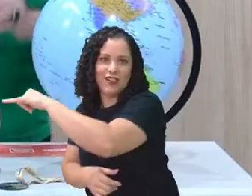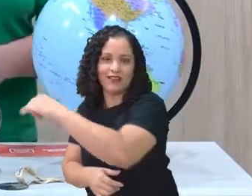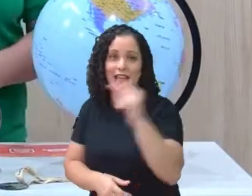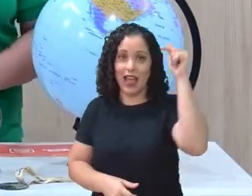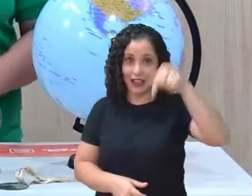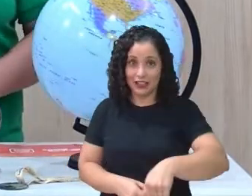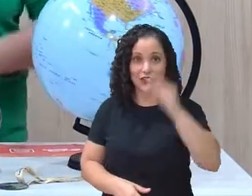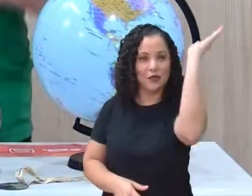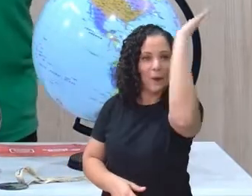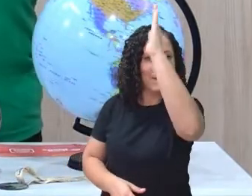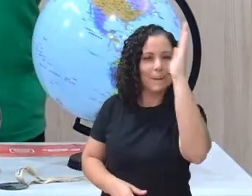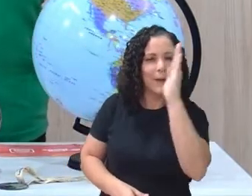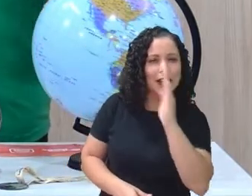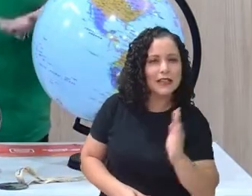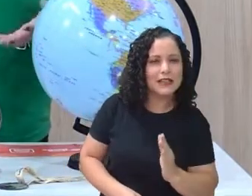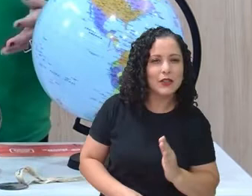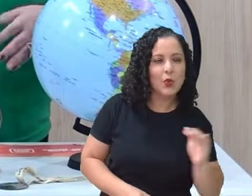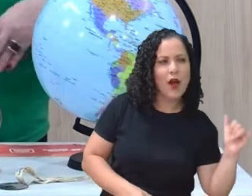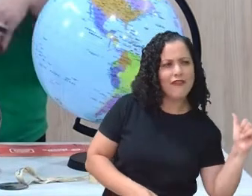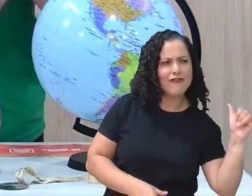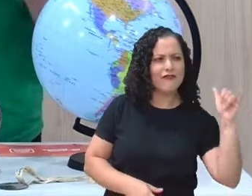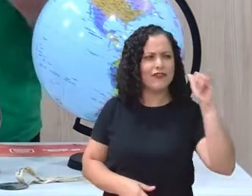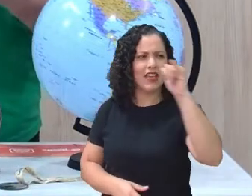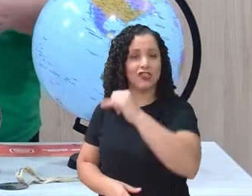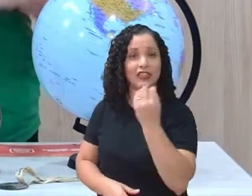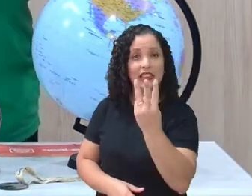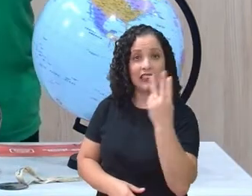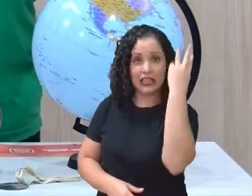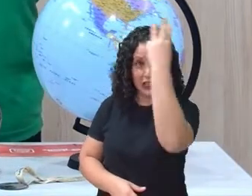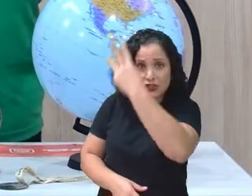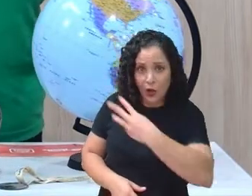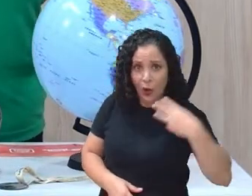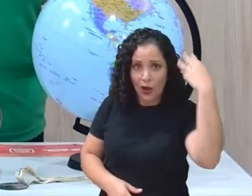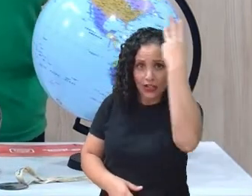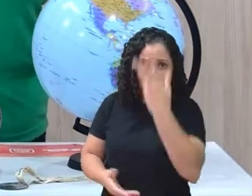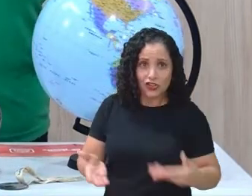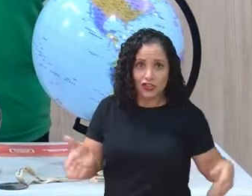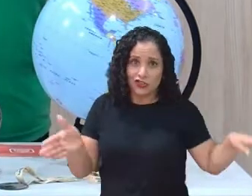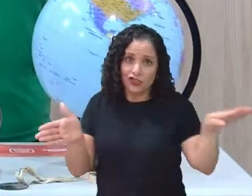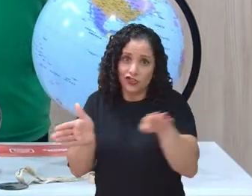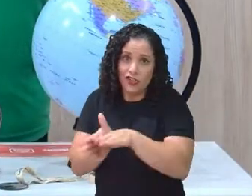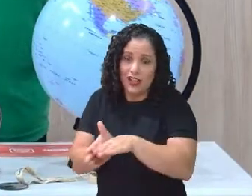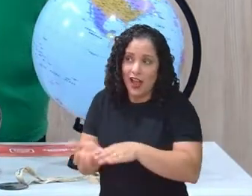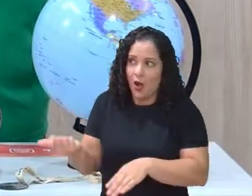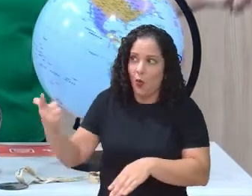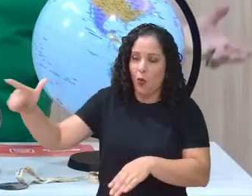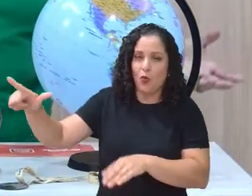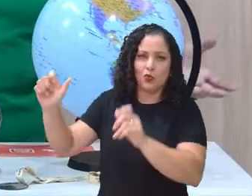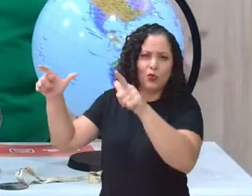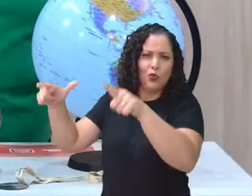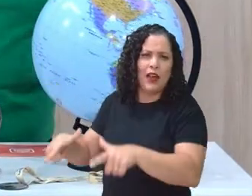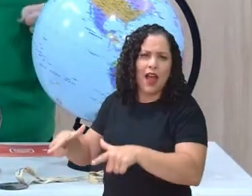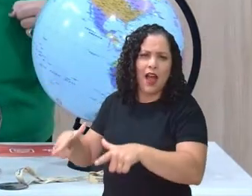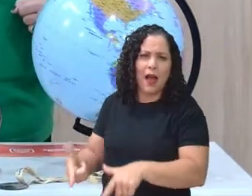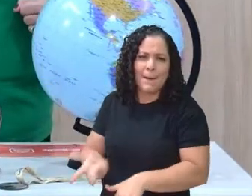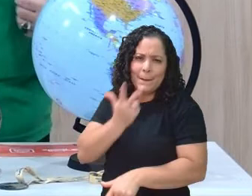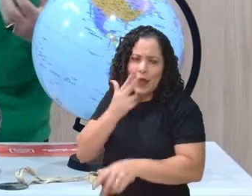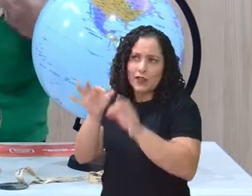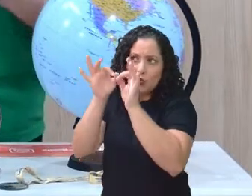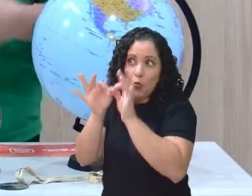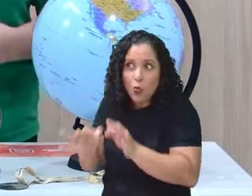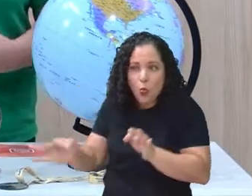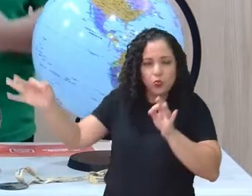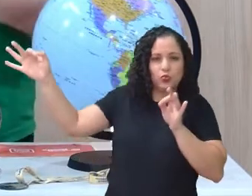do Brasil e uma viagem de 3 horas e você chegar, né, como se fosse bem mais distante em relação ao